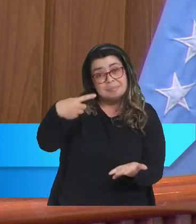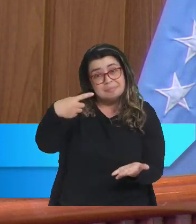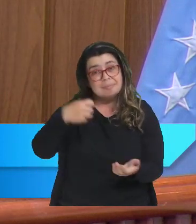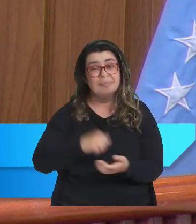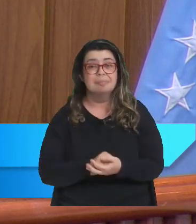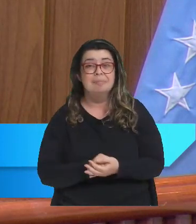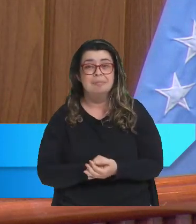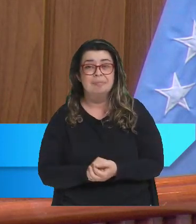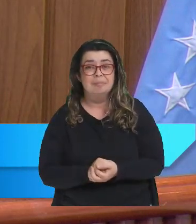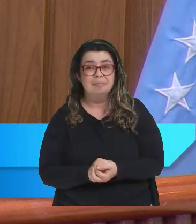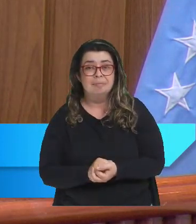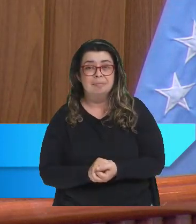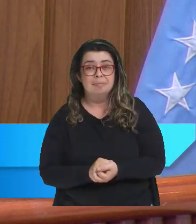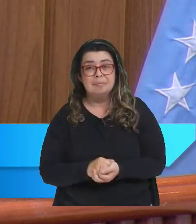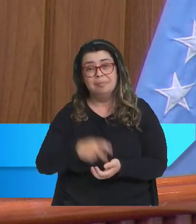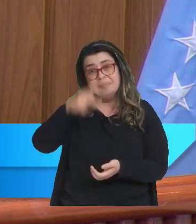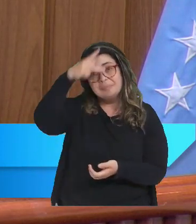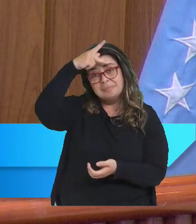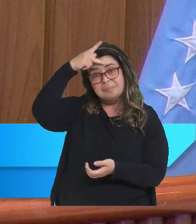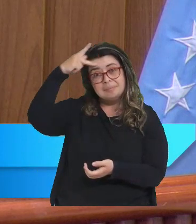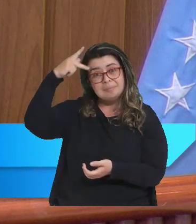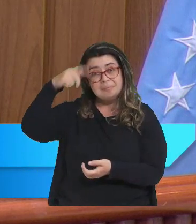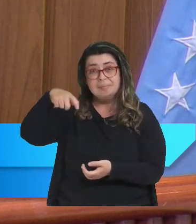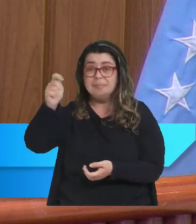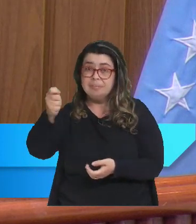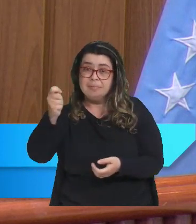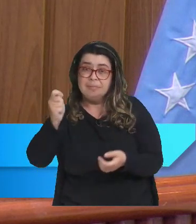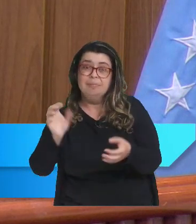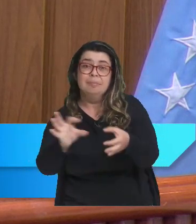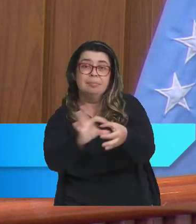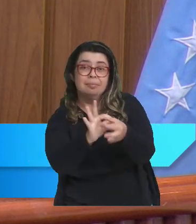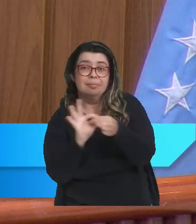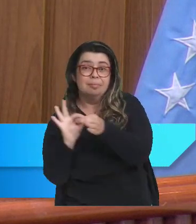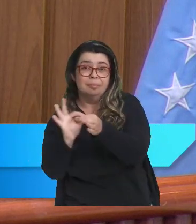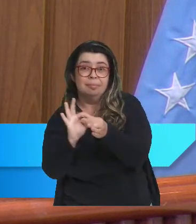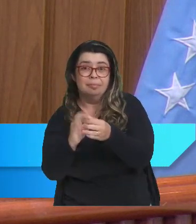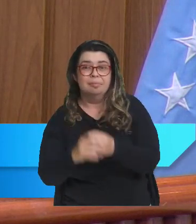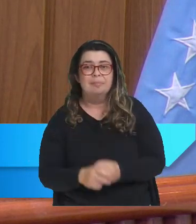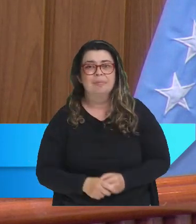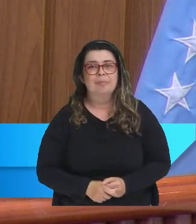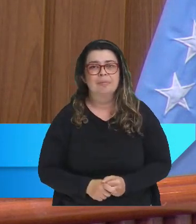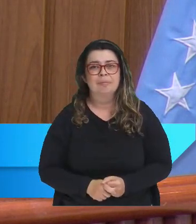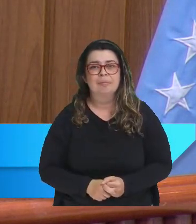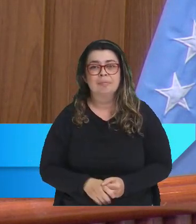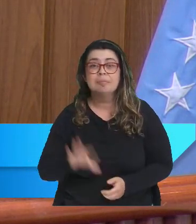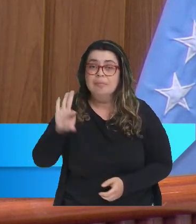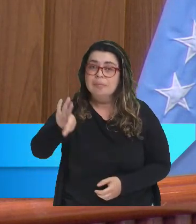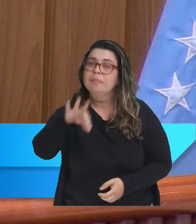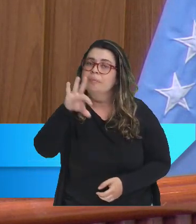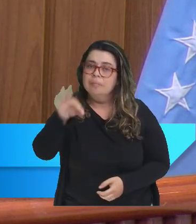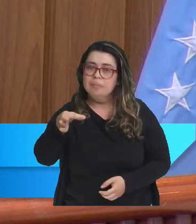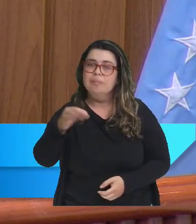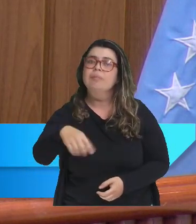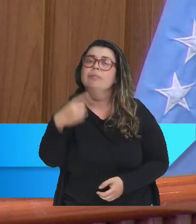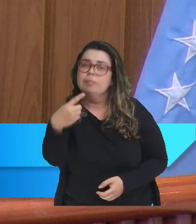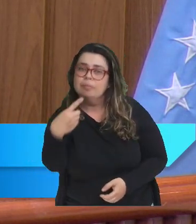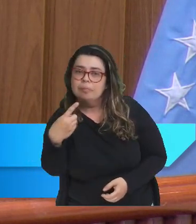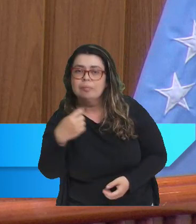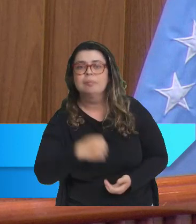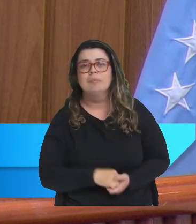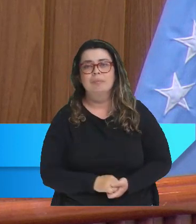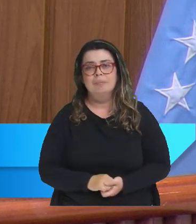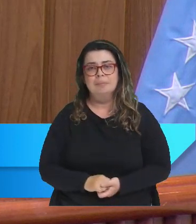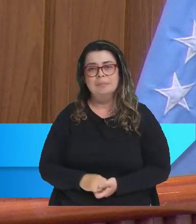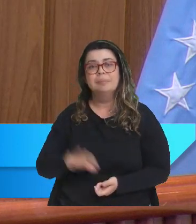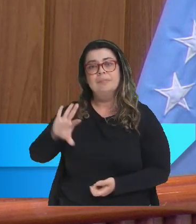Assis se unir e dizer, não, vamos eleger, é escolha,